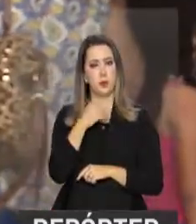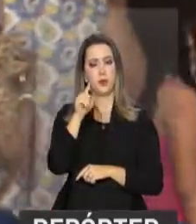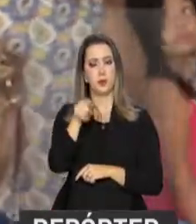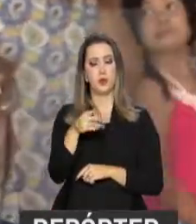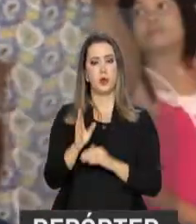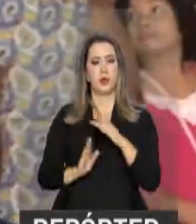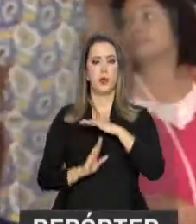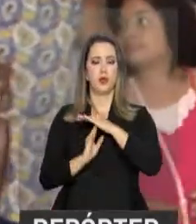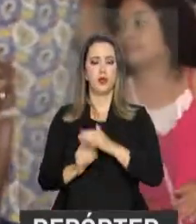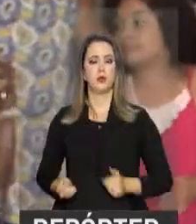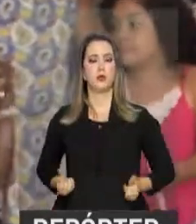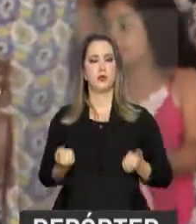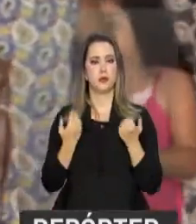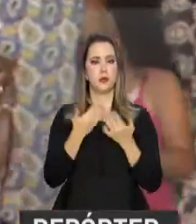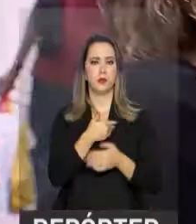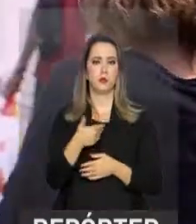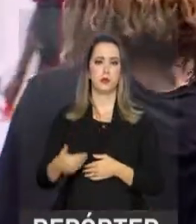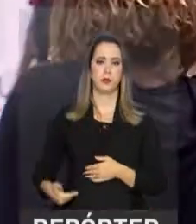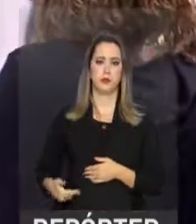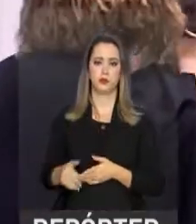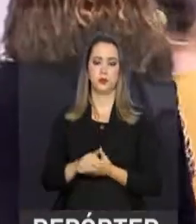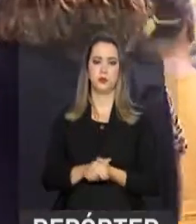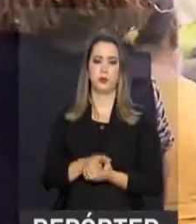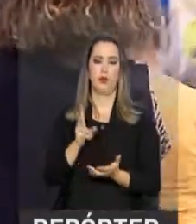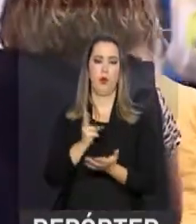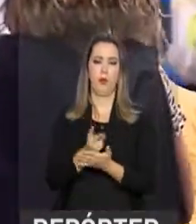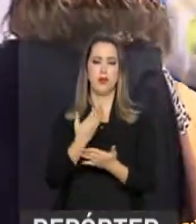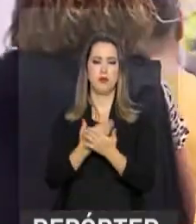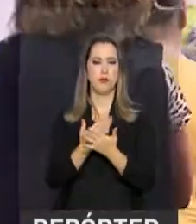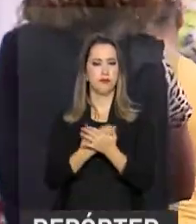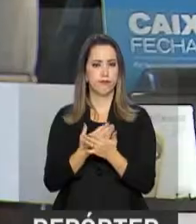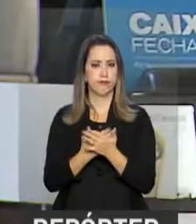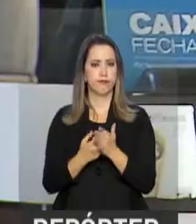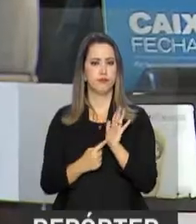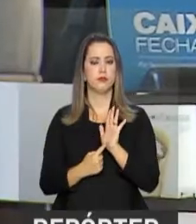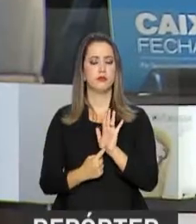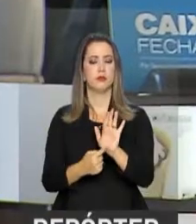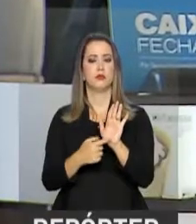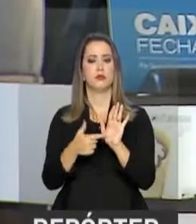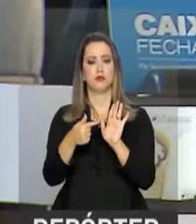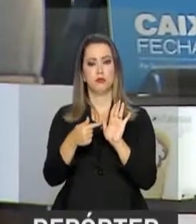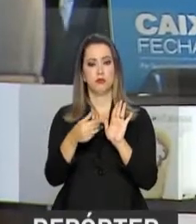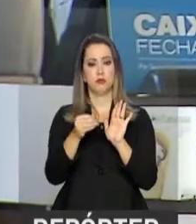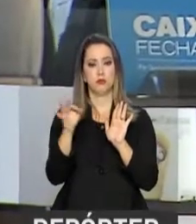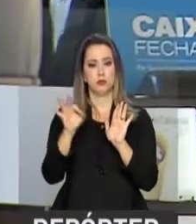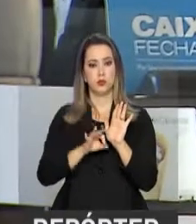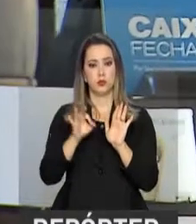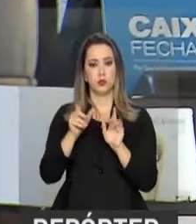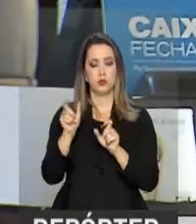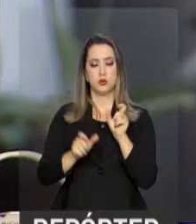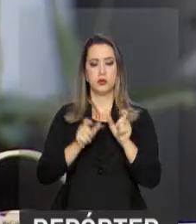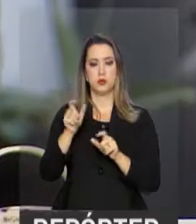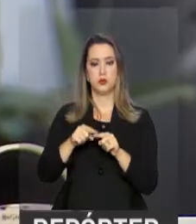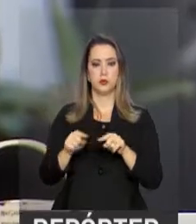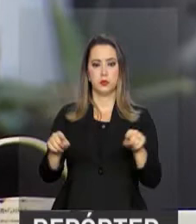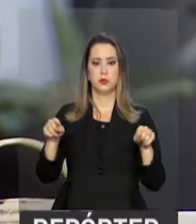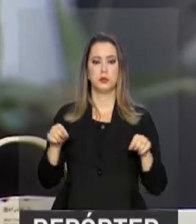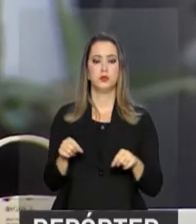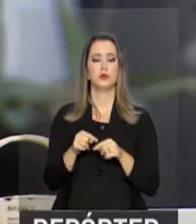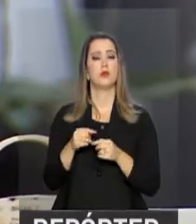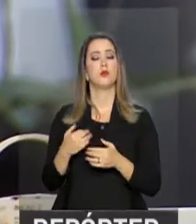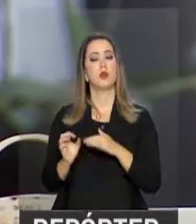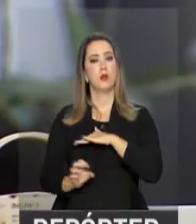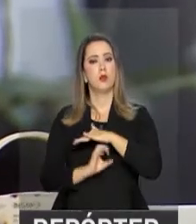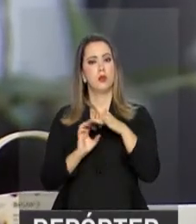o teto de gastos do governo o mesmo estudo aponta ainda que 70% dos comerciantes e empresários